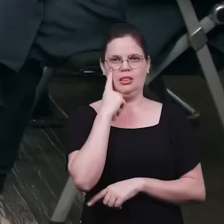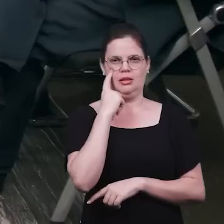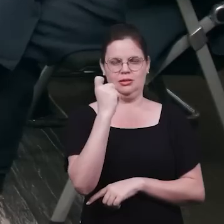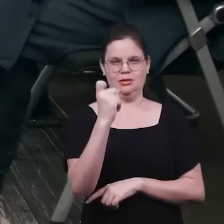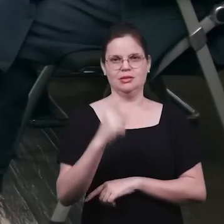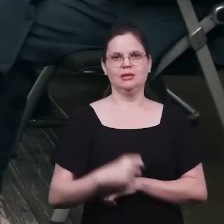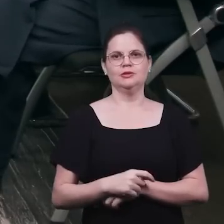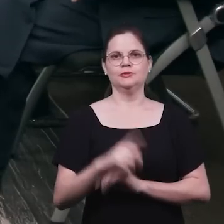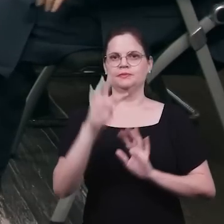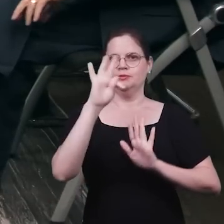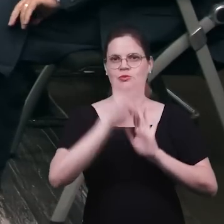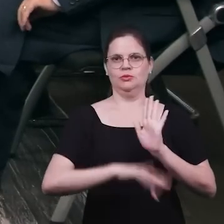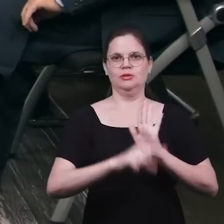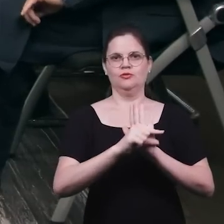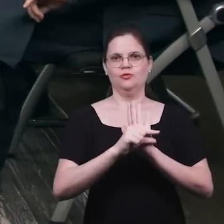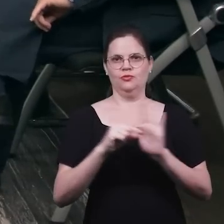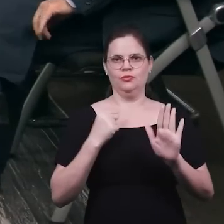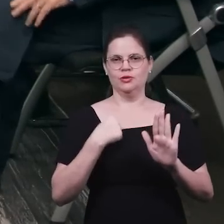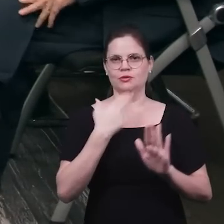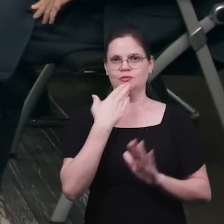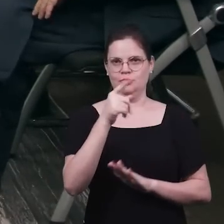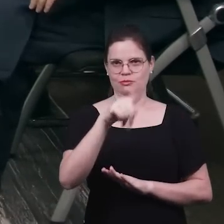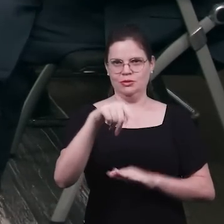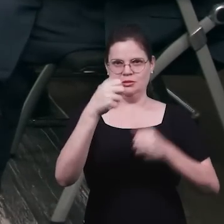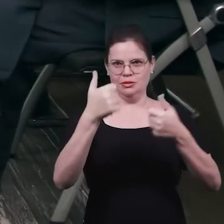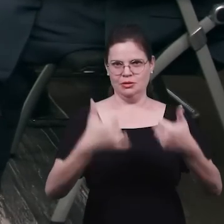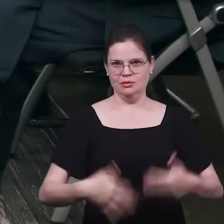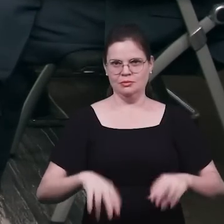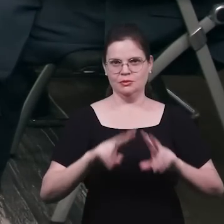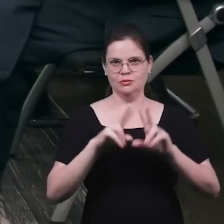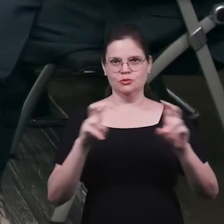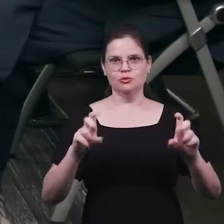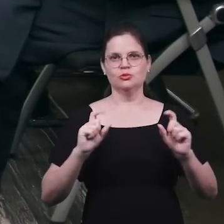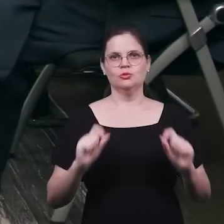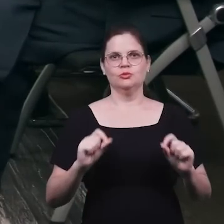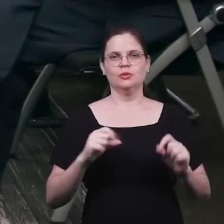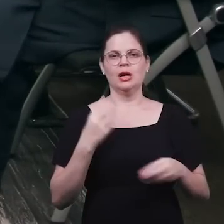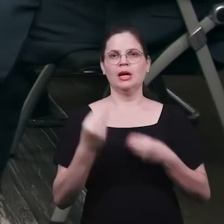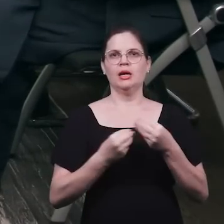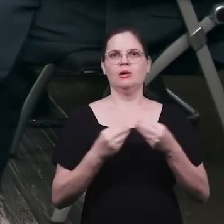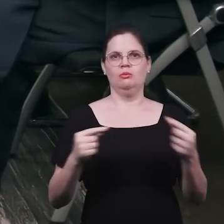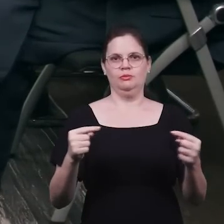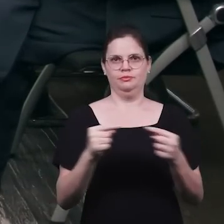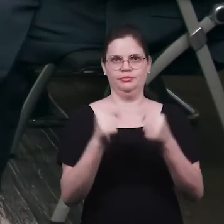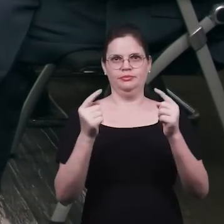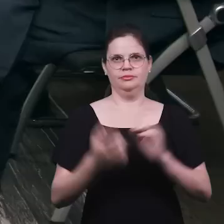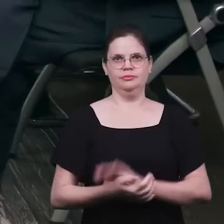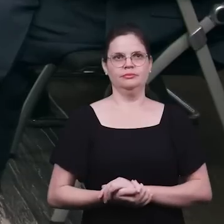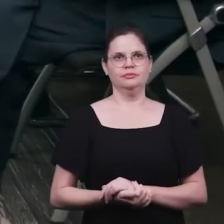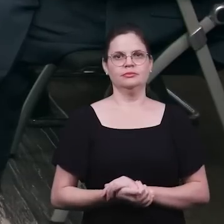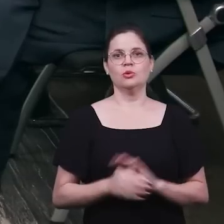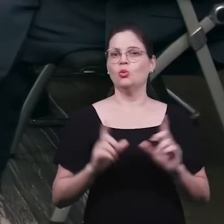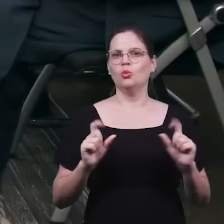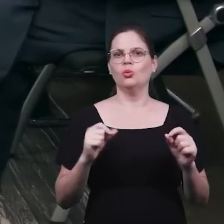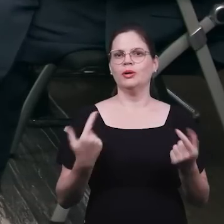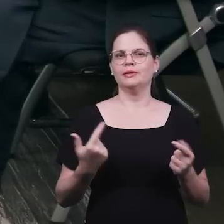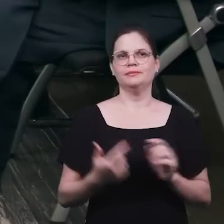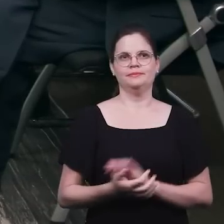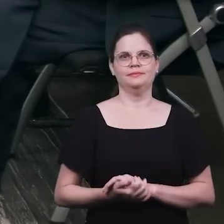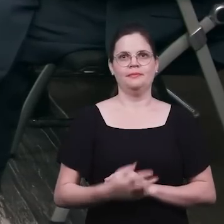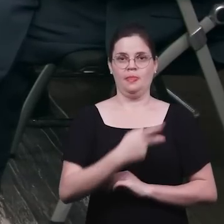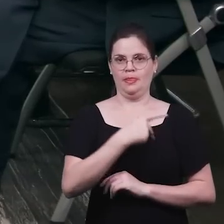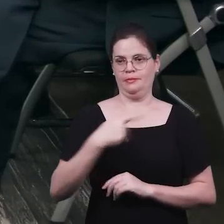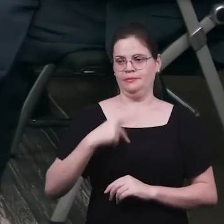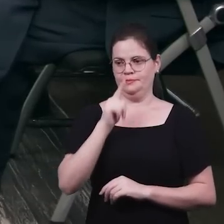abordagem que é muito interessante em outro texto bíblico. Eu queria que você falasse um pouquinho sobre isso e sobre a adequação a esse assunto que nós estamos tratando